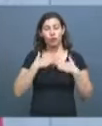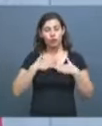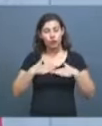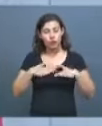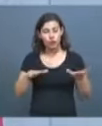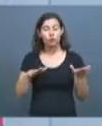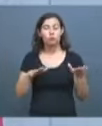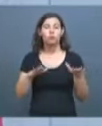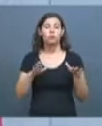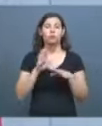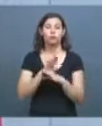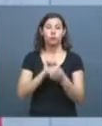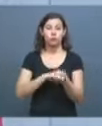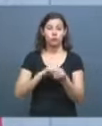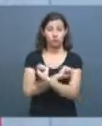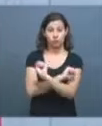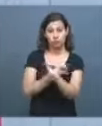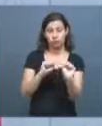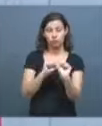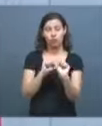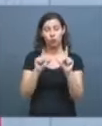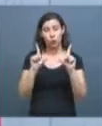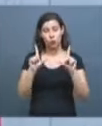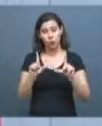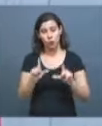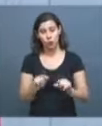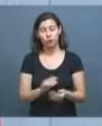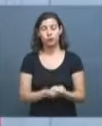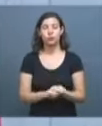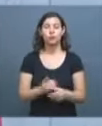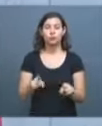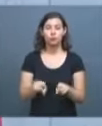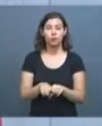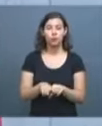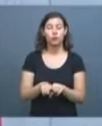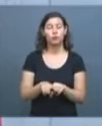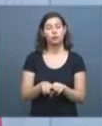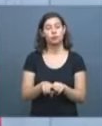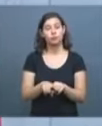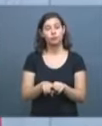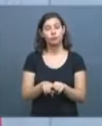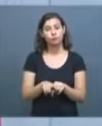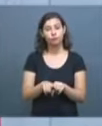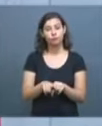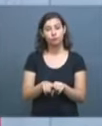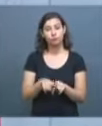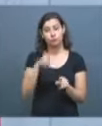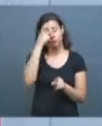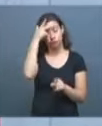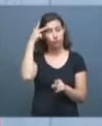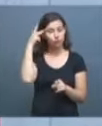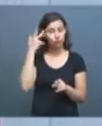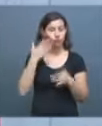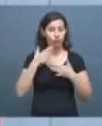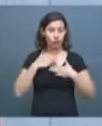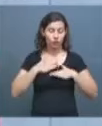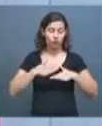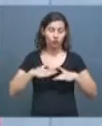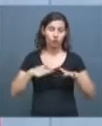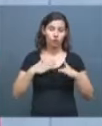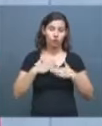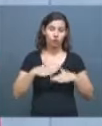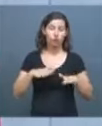você faz essa técnica de respiração e os sintomas vão diminuindo, isso vai fazendo com que a pessoa tenha mais calma, até mesmo